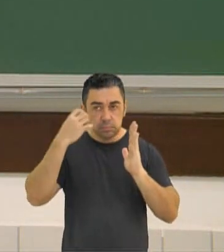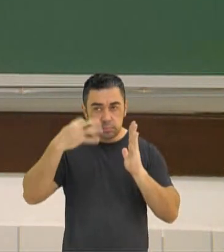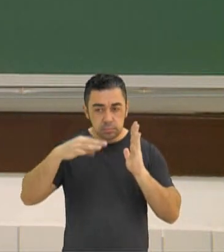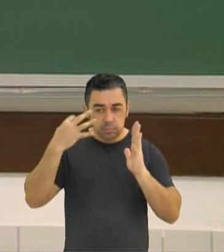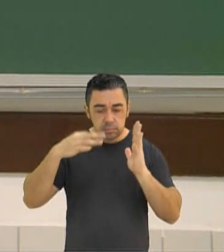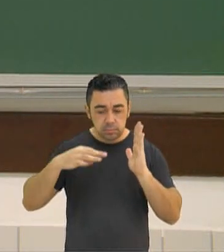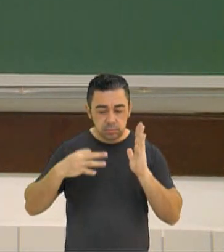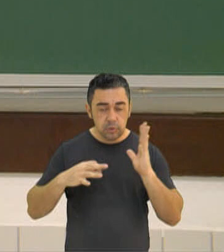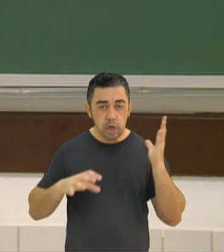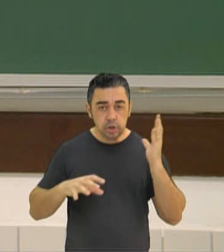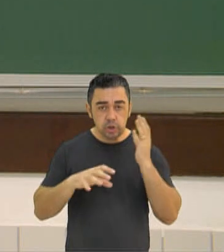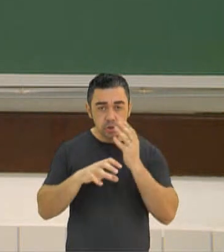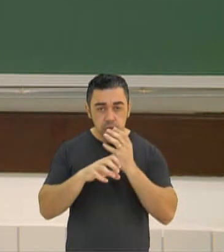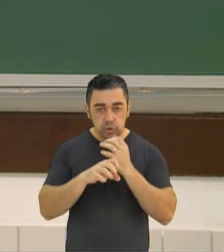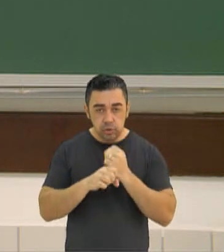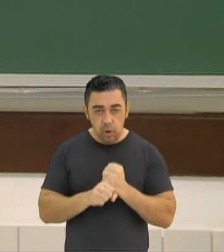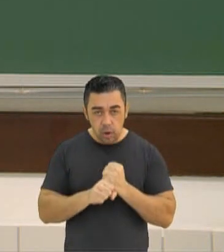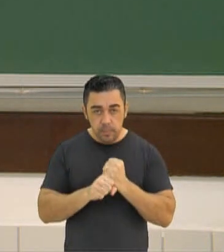os números